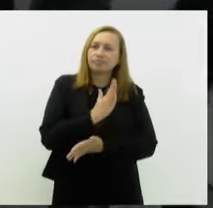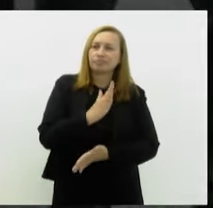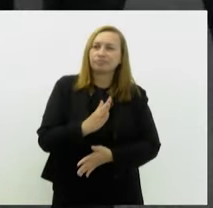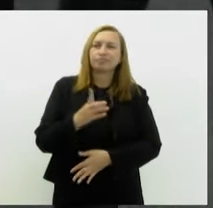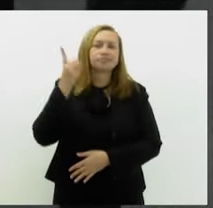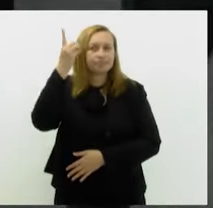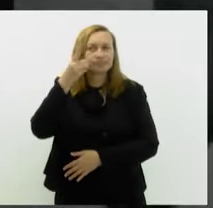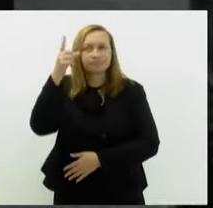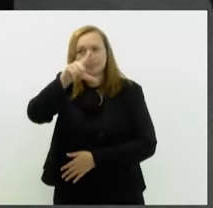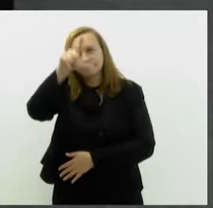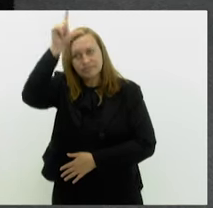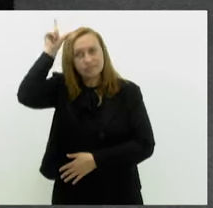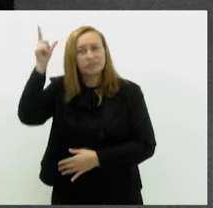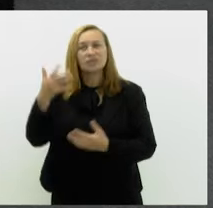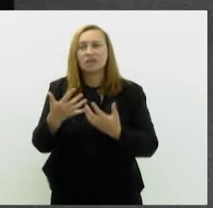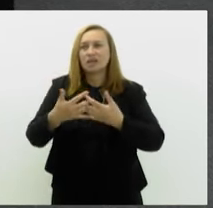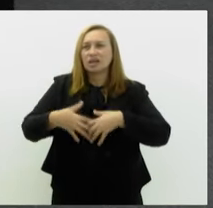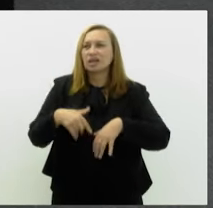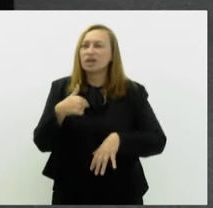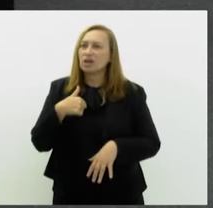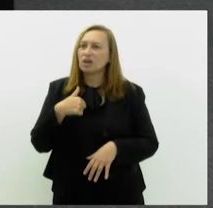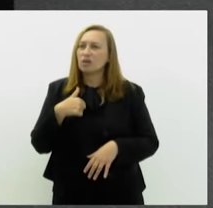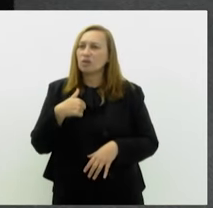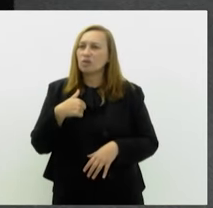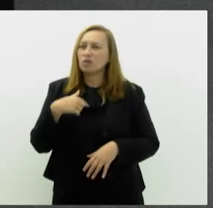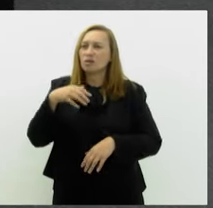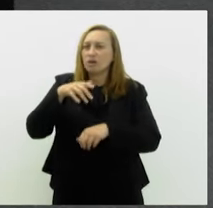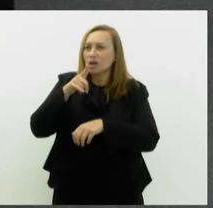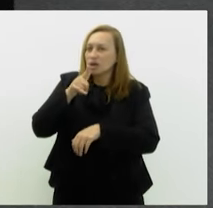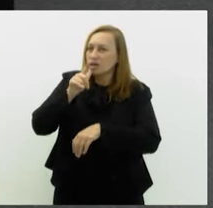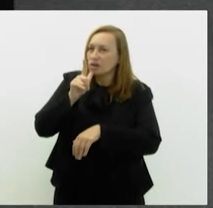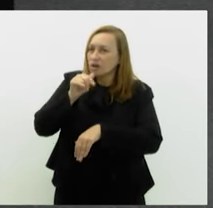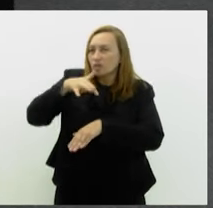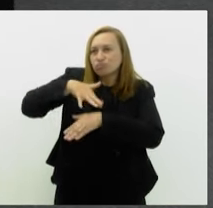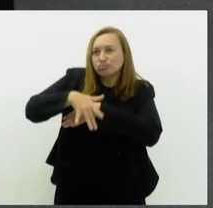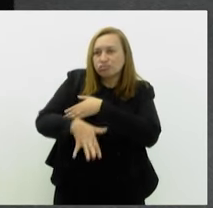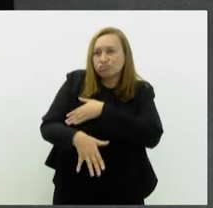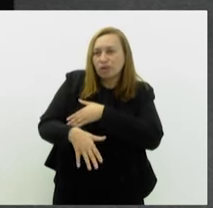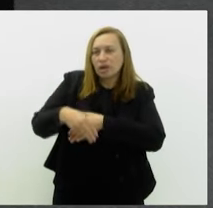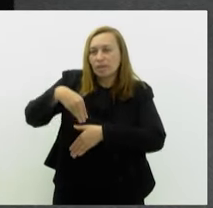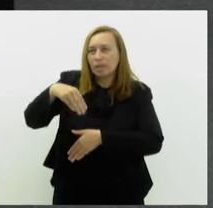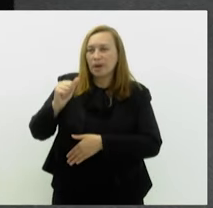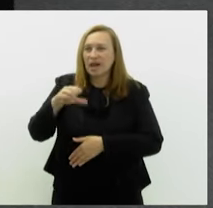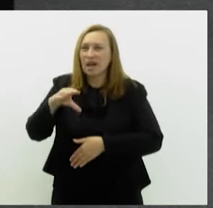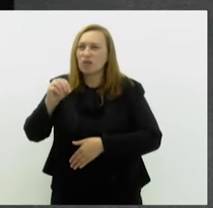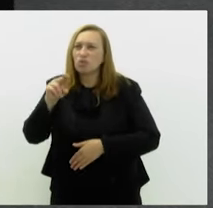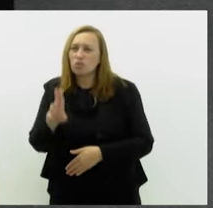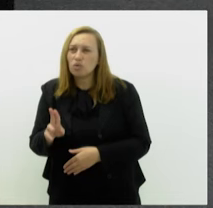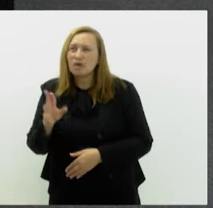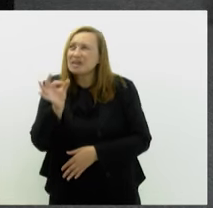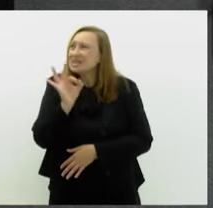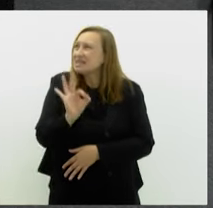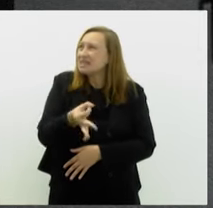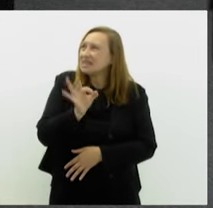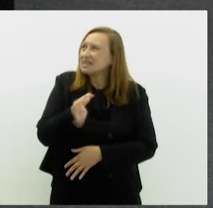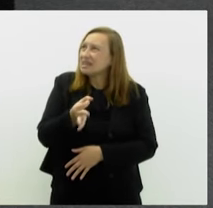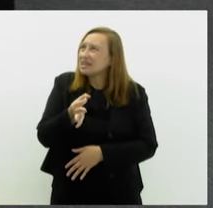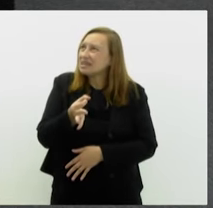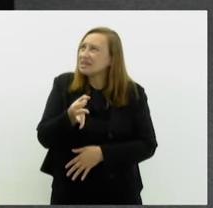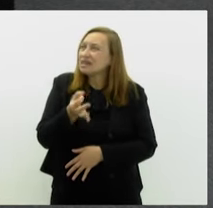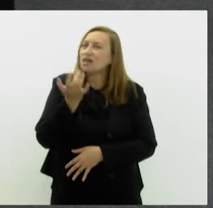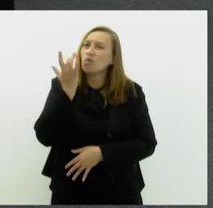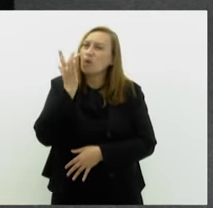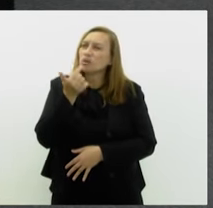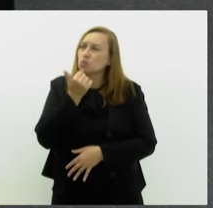em relação a Petrópolis e eu em relação à Cachoeira de Macacu. Com certeza estão na região metropolitana e, salvo